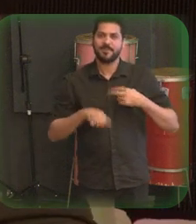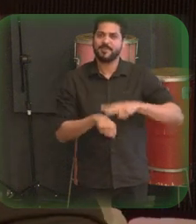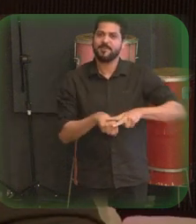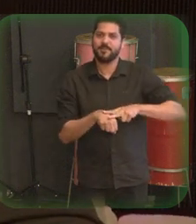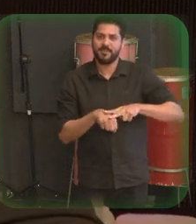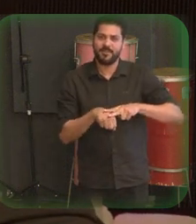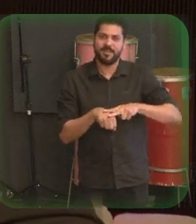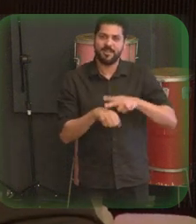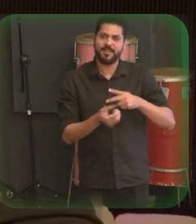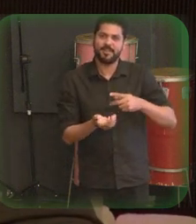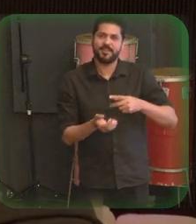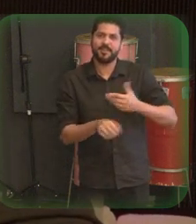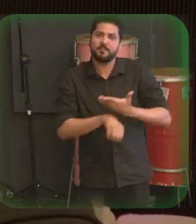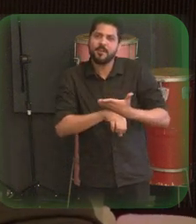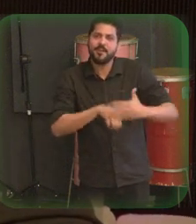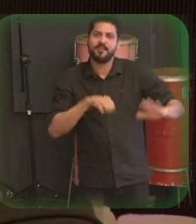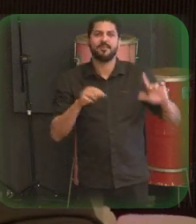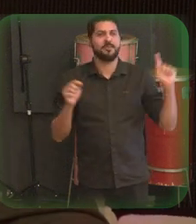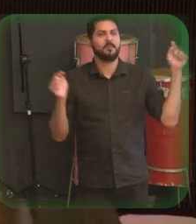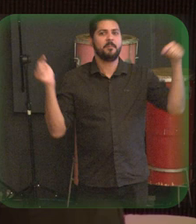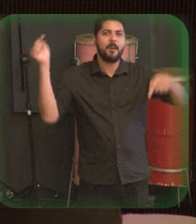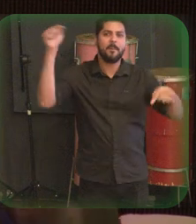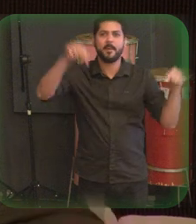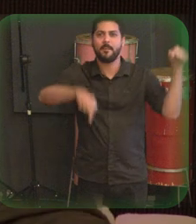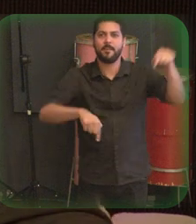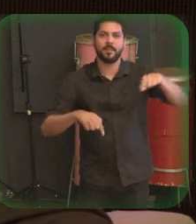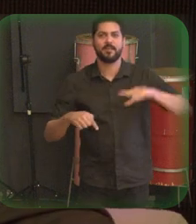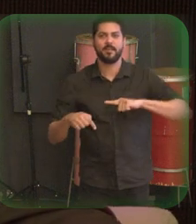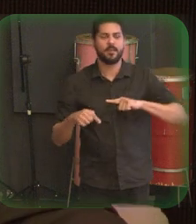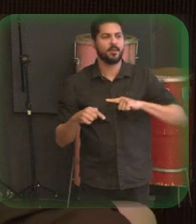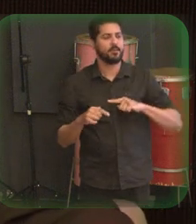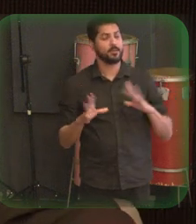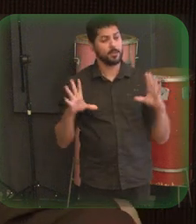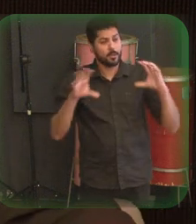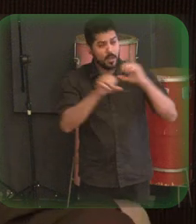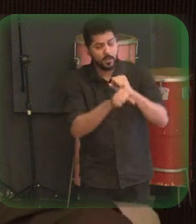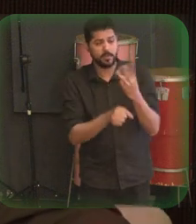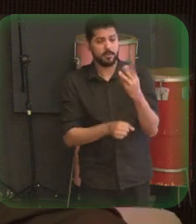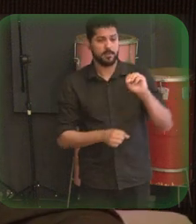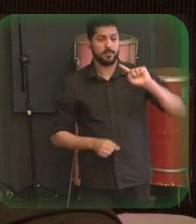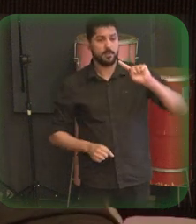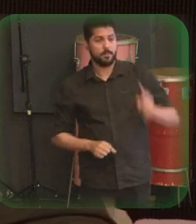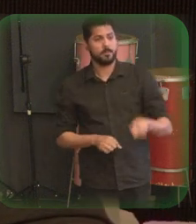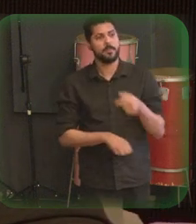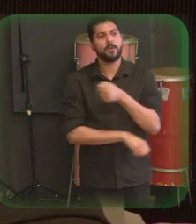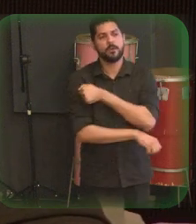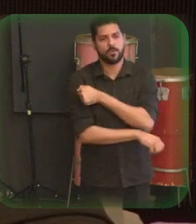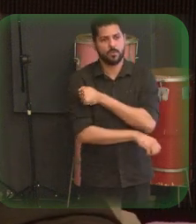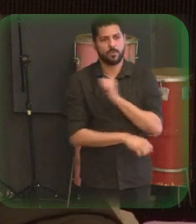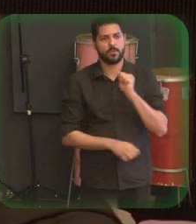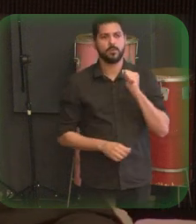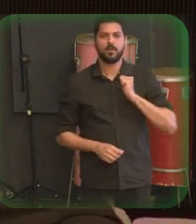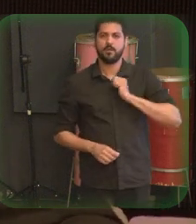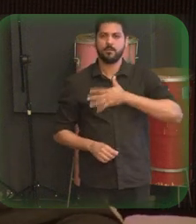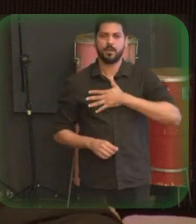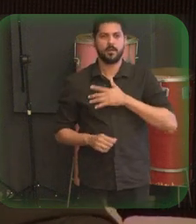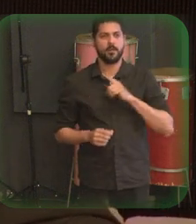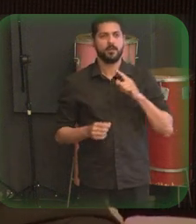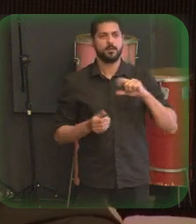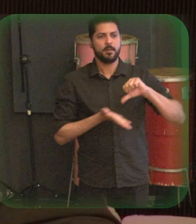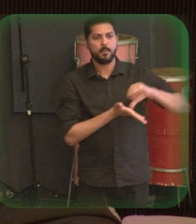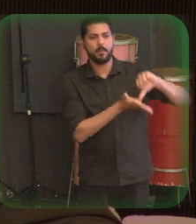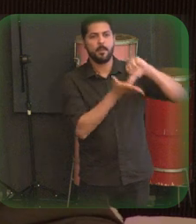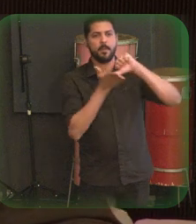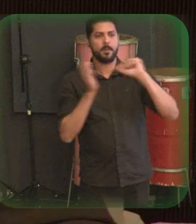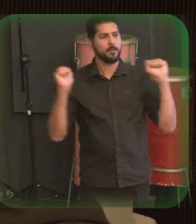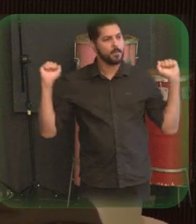campos. Uma pequena amostra, né, dos mais de 30 mil estudantes que temos no IFPE, que vieram dos mais diversos cantos do estado